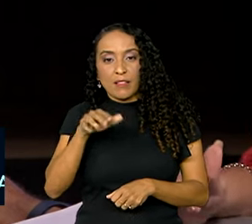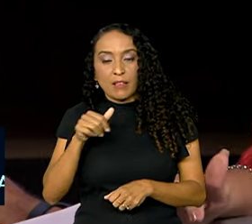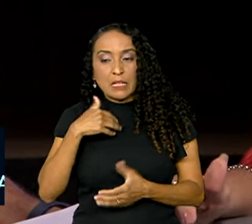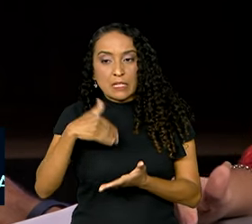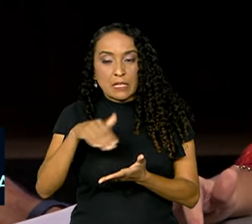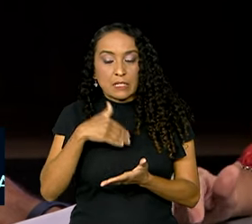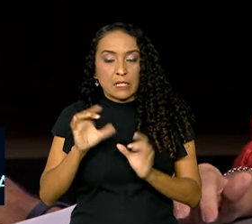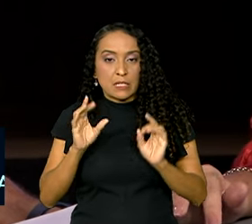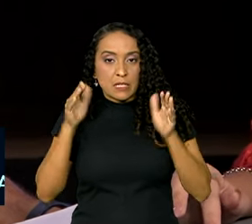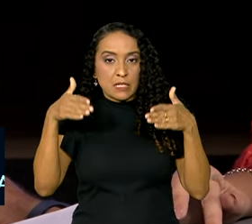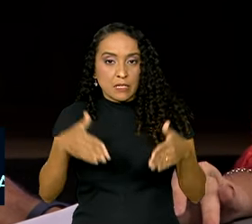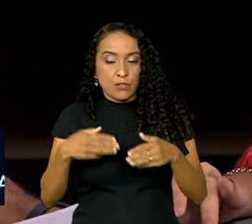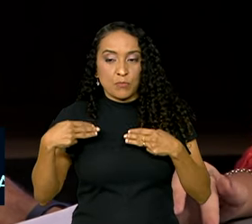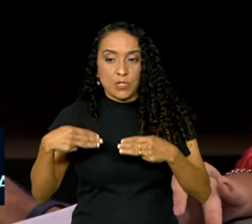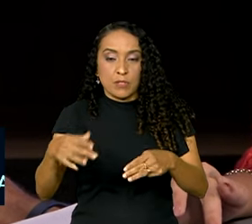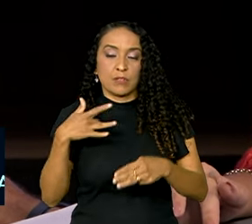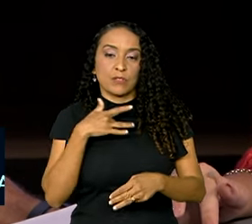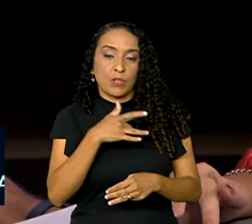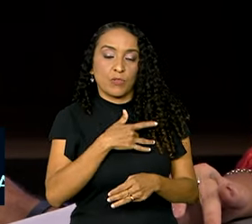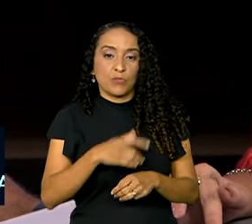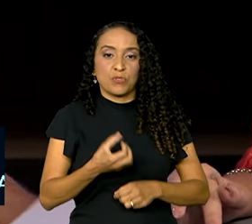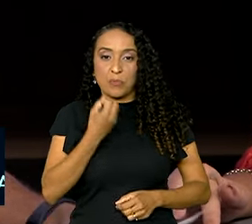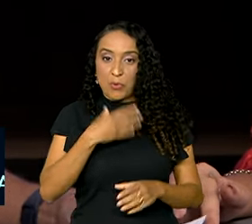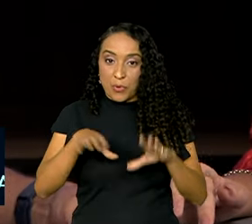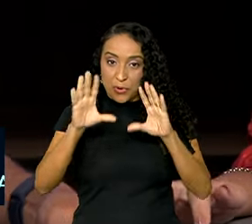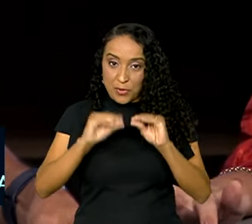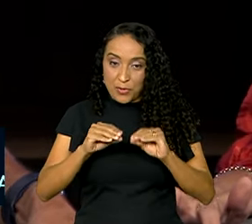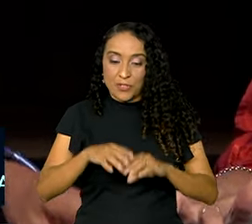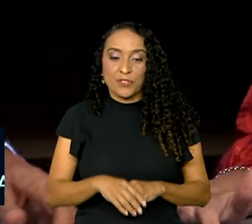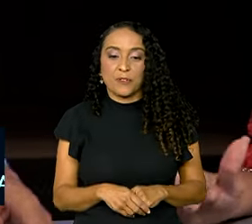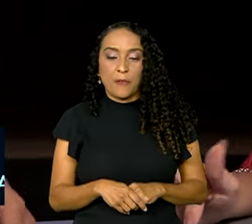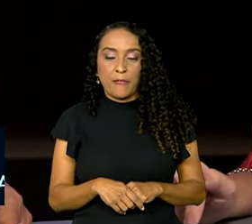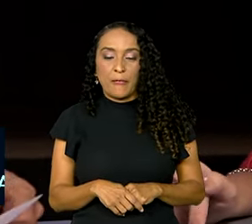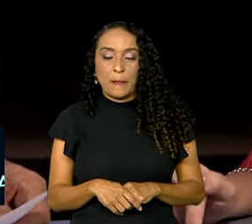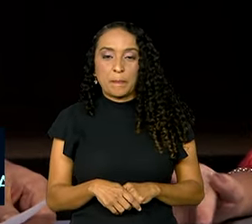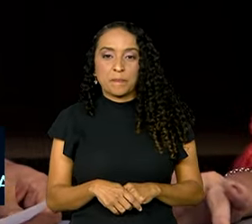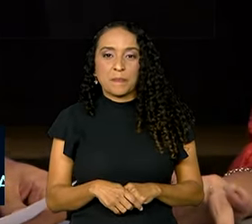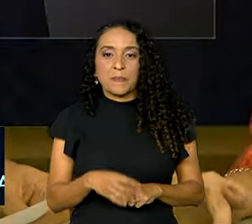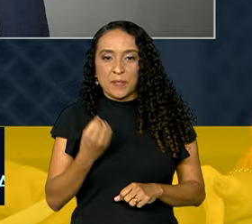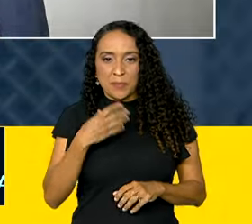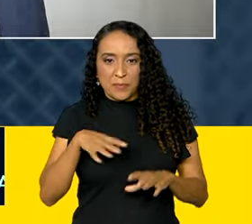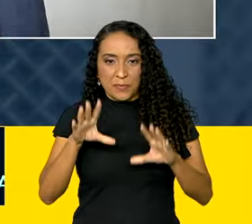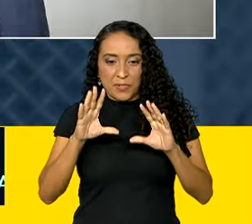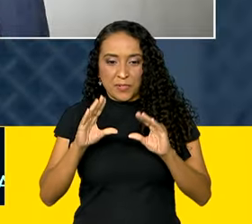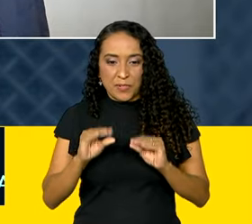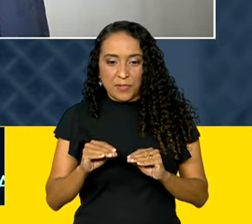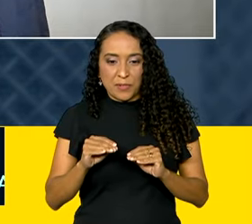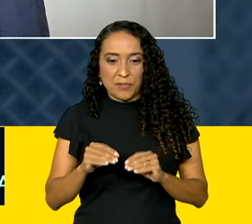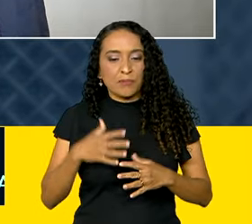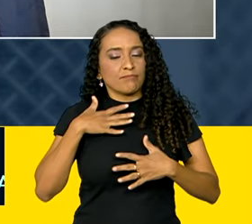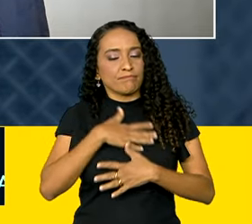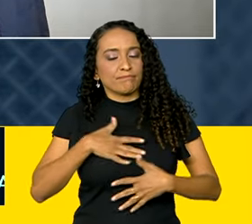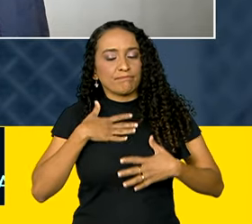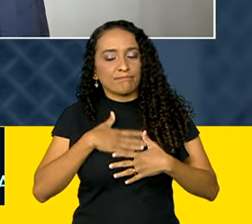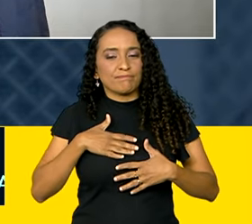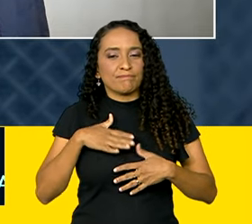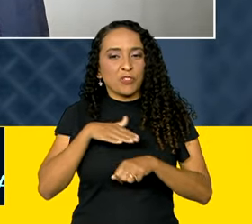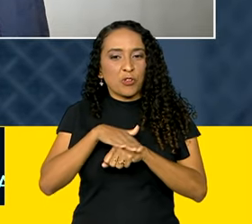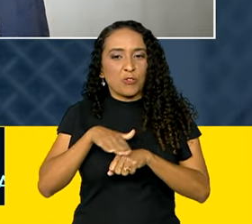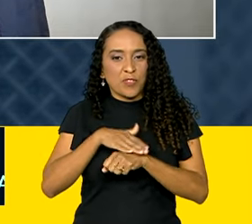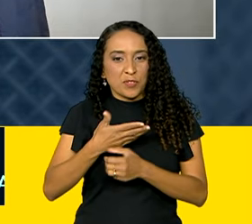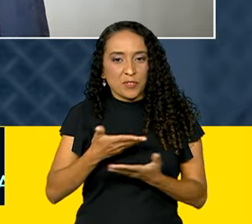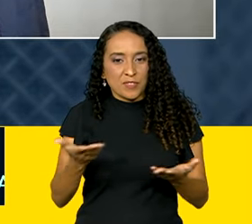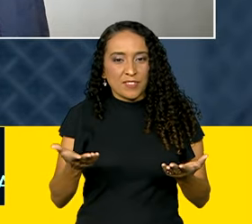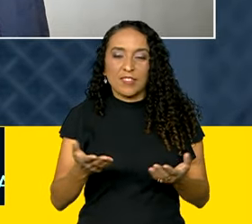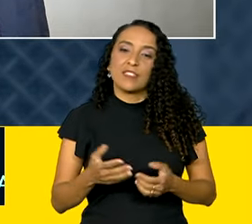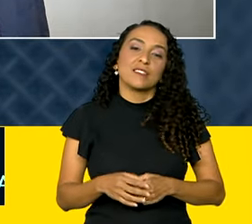Atenção Especializada do Ministério da Saúde. Uma boa noite, secretário. Boa noite, prazer estar falando com vocês. Boa